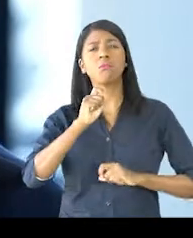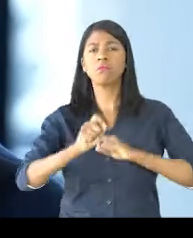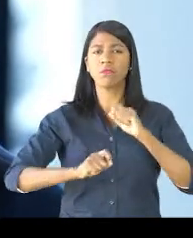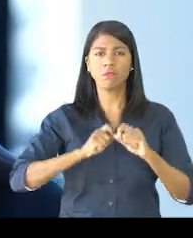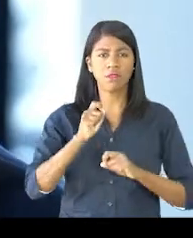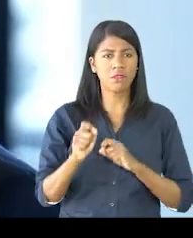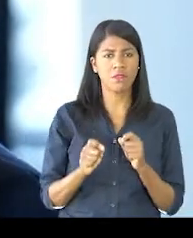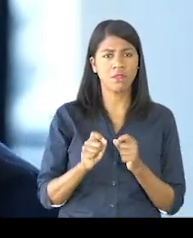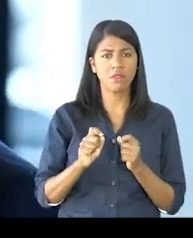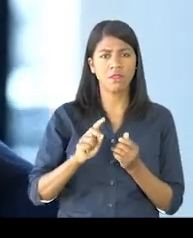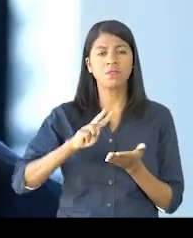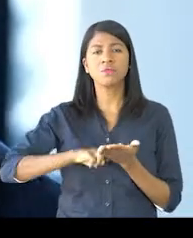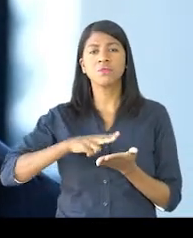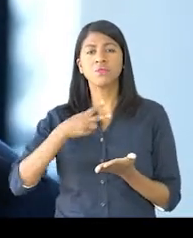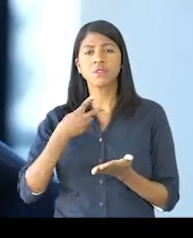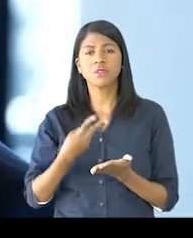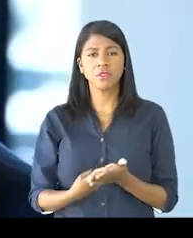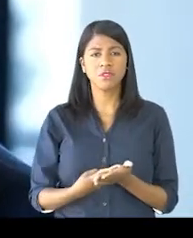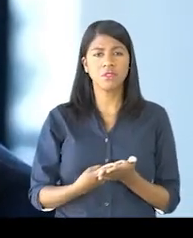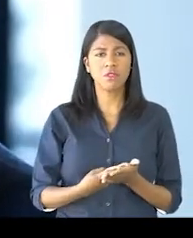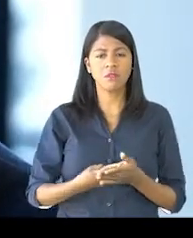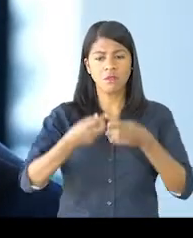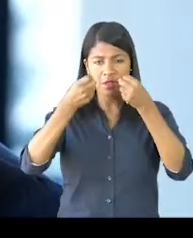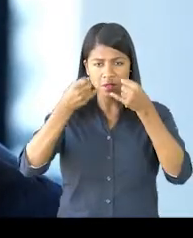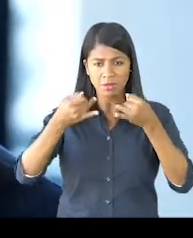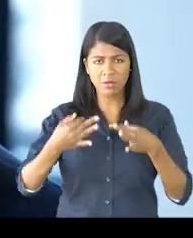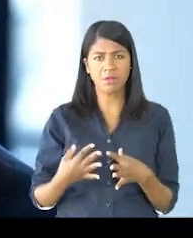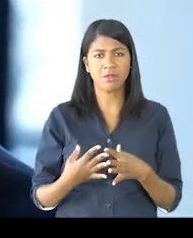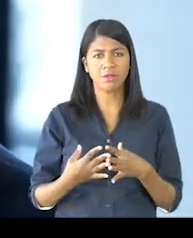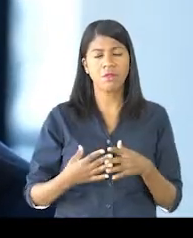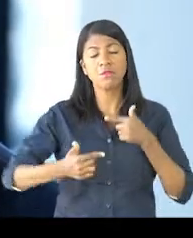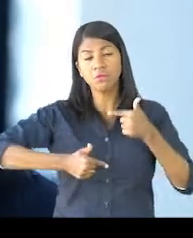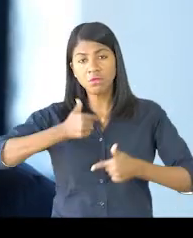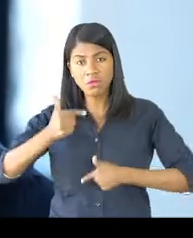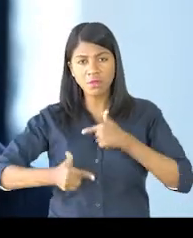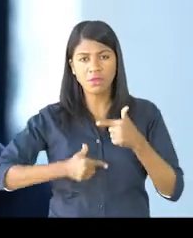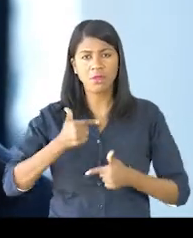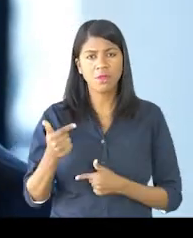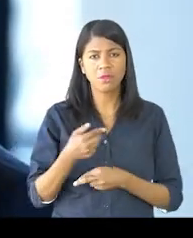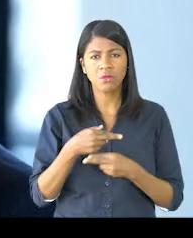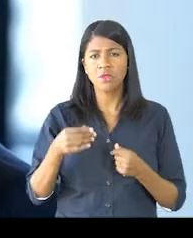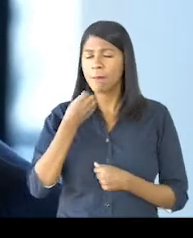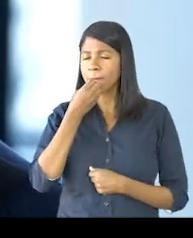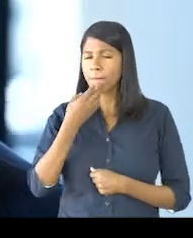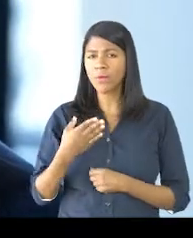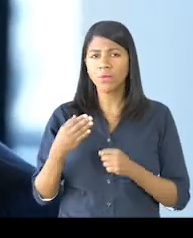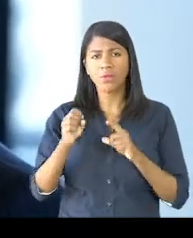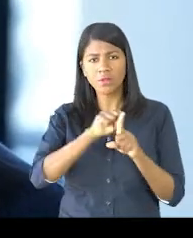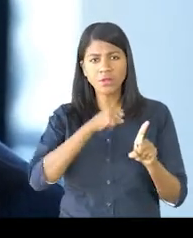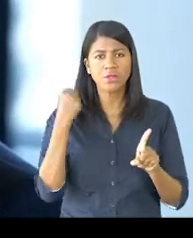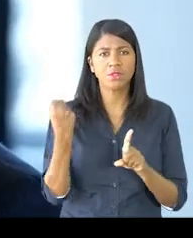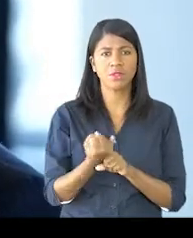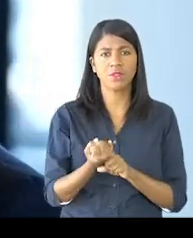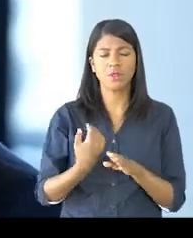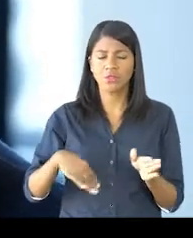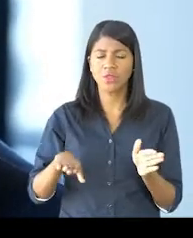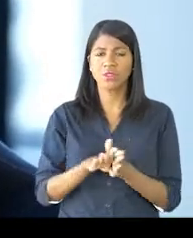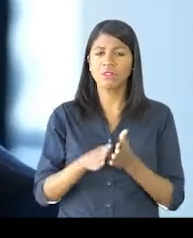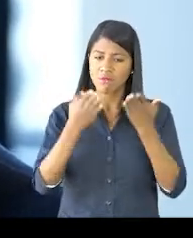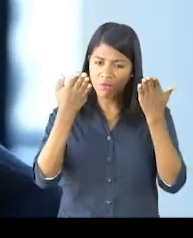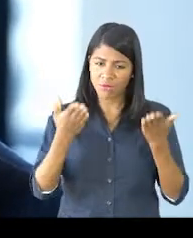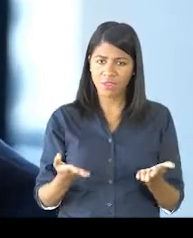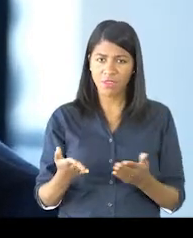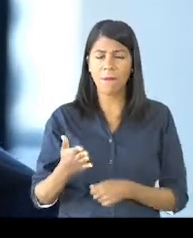o quê? É a tradução das ações, dos programas, ou seja, dos benefícios sociais, aquilo que chega até